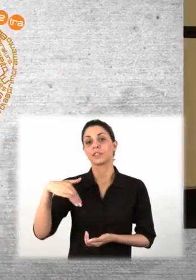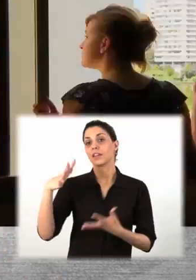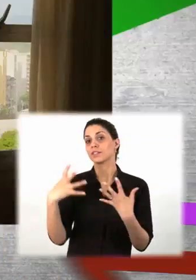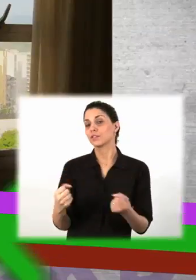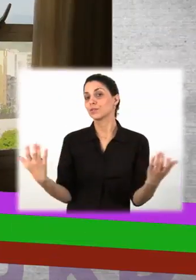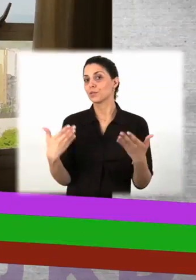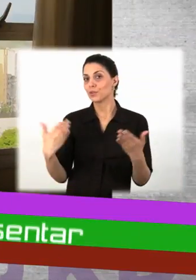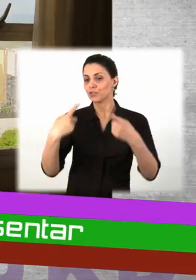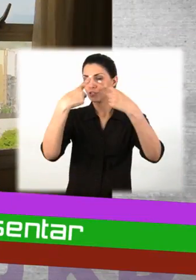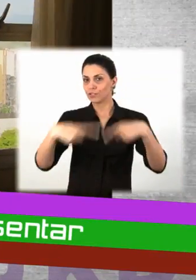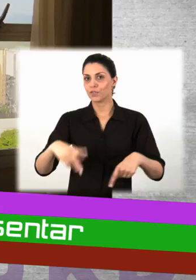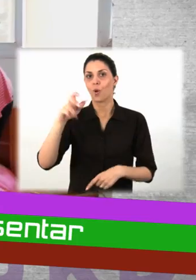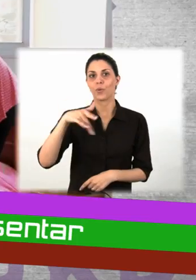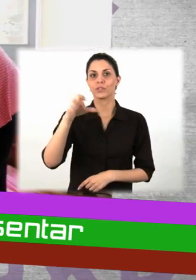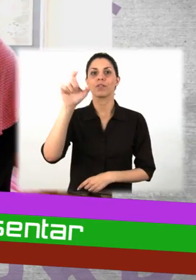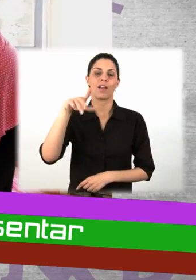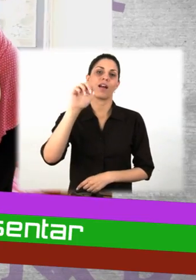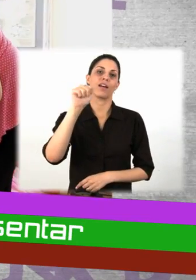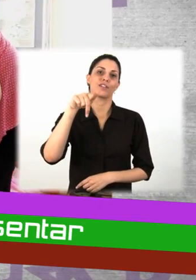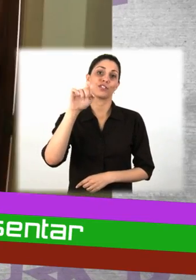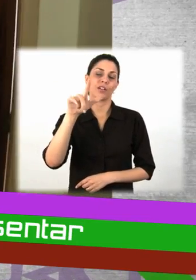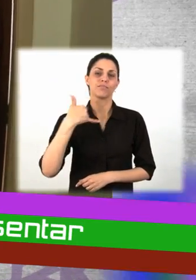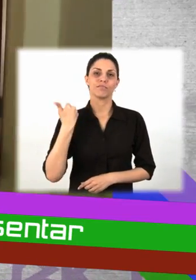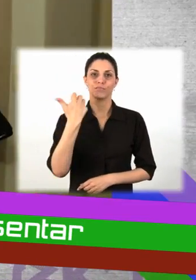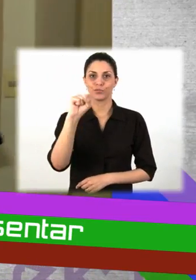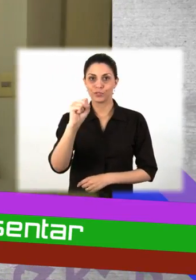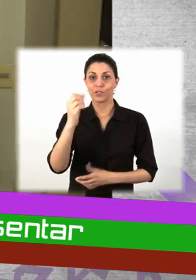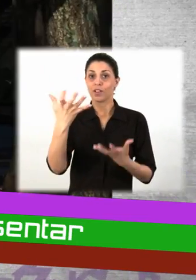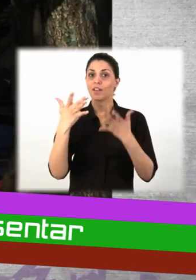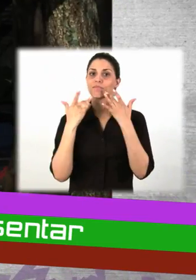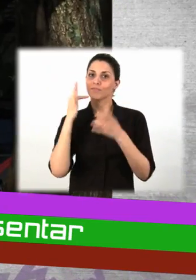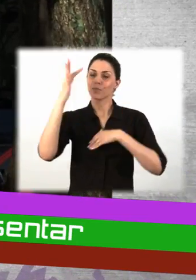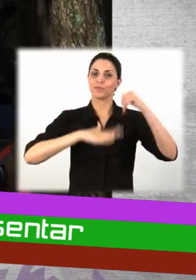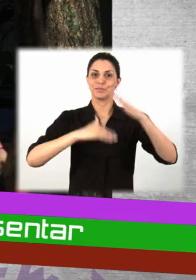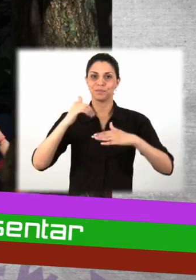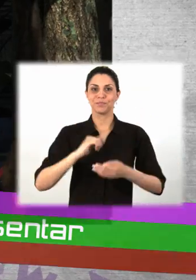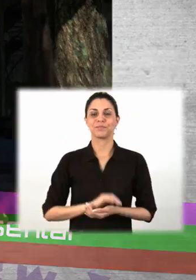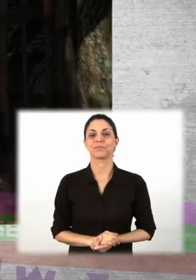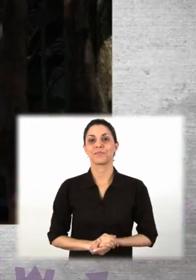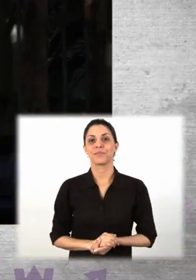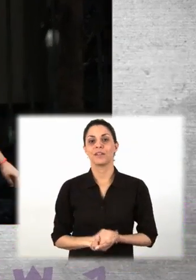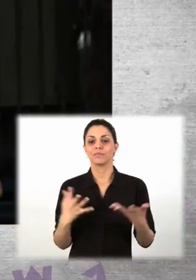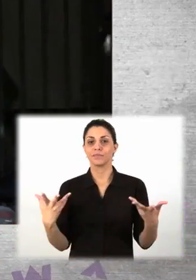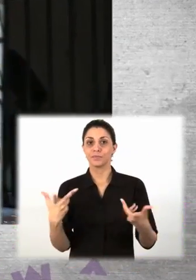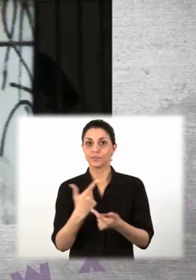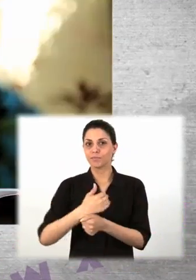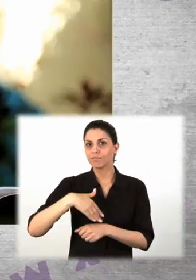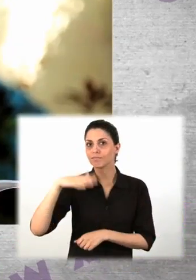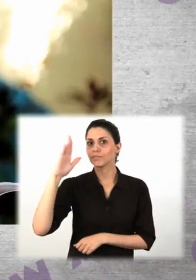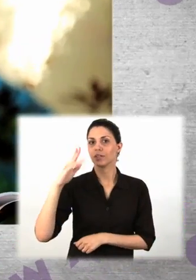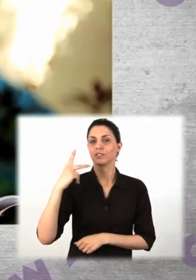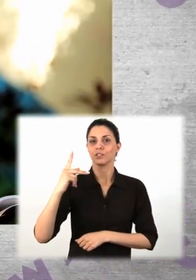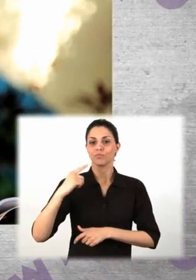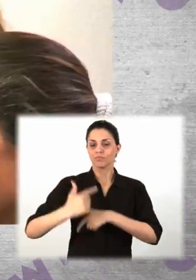Quem aceitou nosso desafio sobre pontuação foi a Ângela. Ela tem 18 anos e quer ser atriz profissional. Para